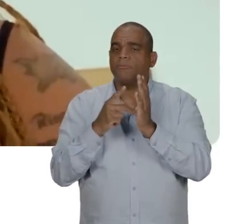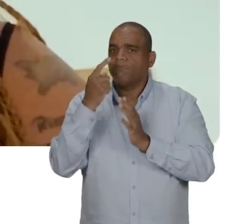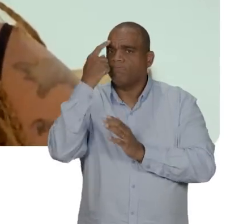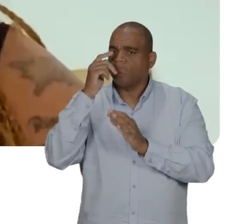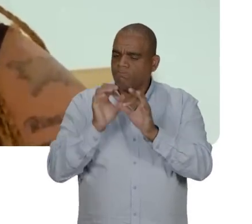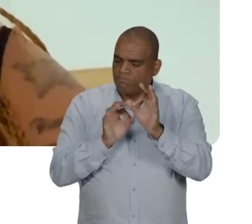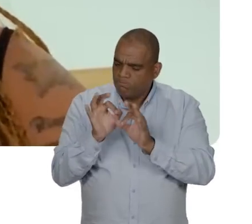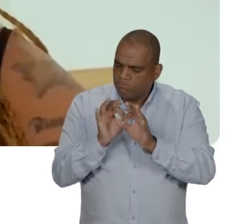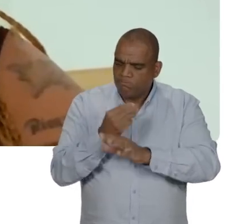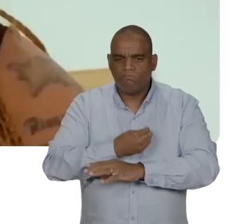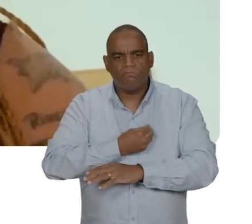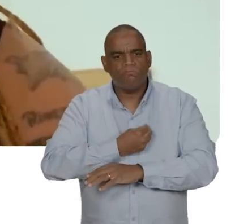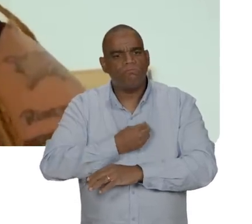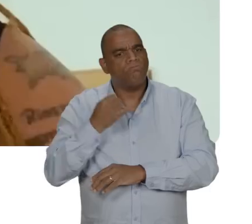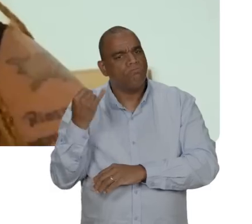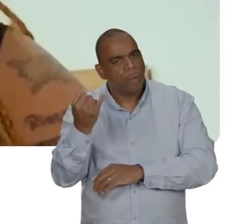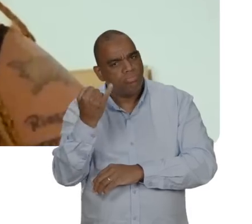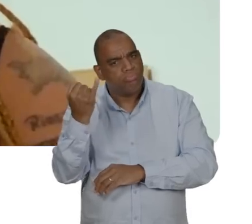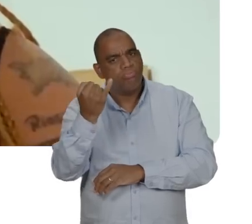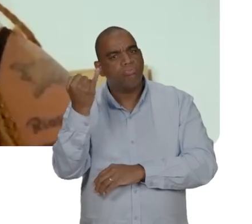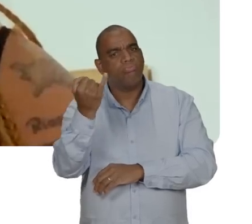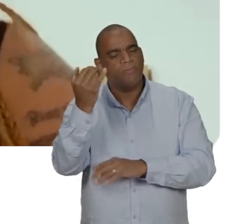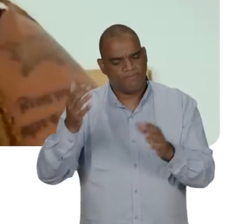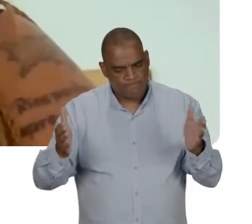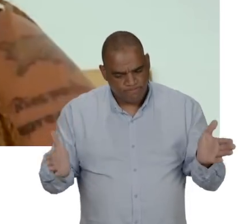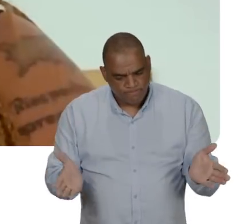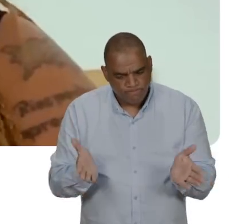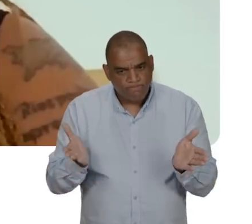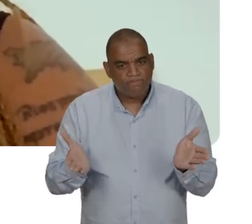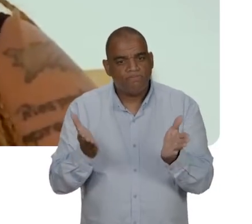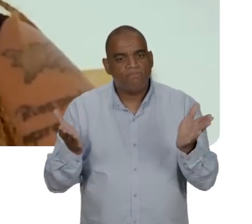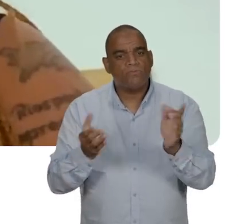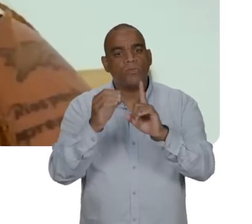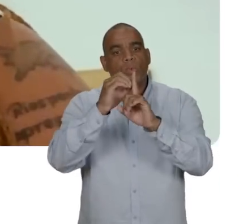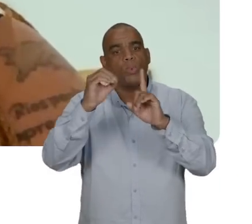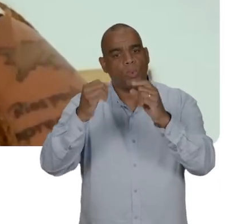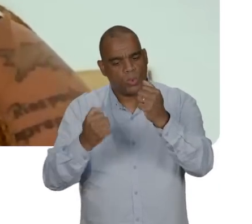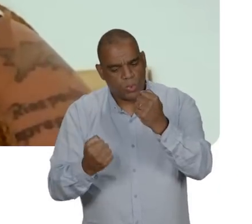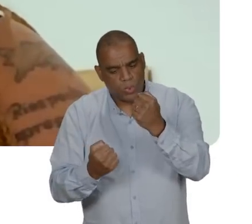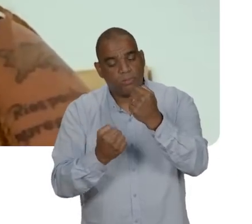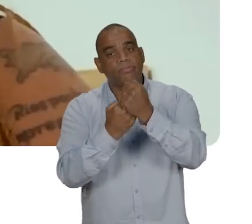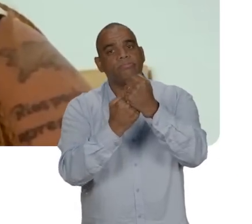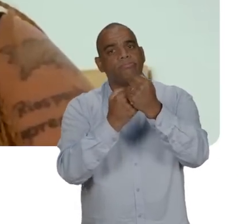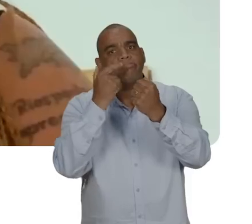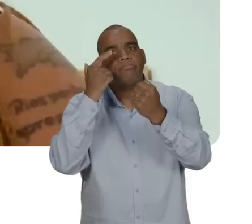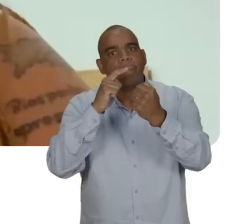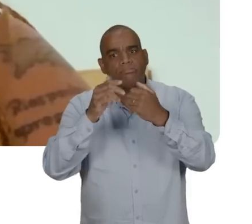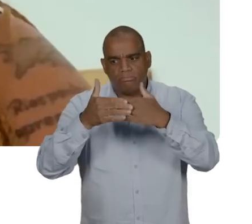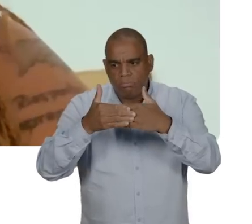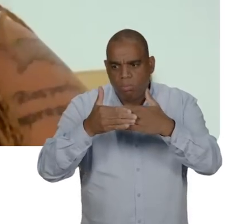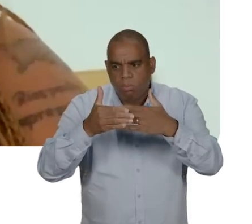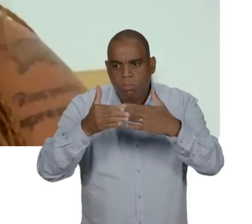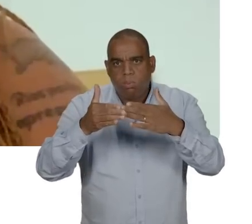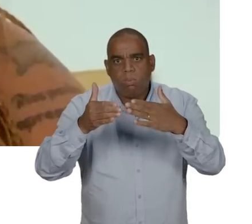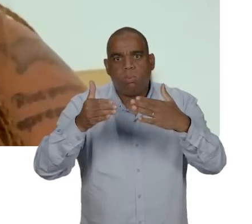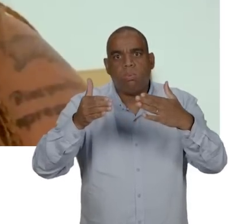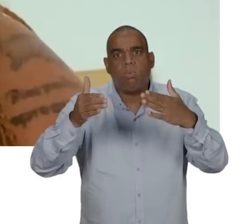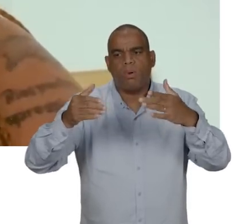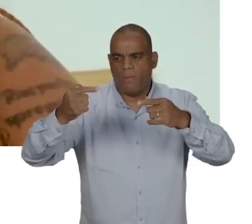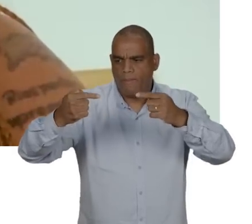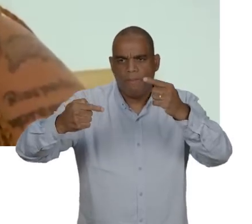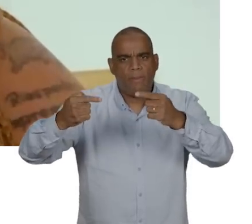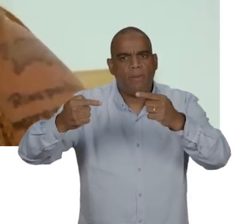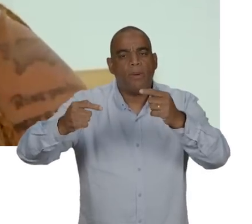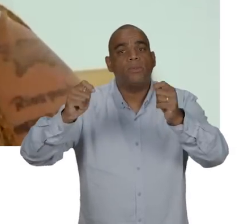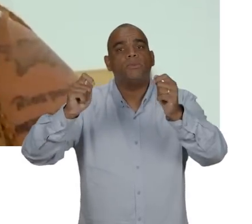construção do nosso projeto de vida. Mas é importante que, a partir dessas iniciativas que o Google vem apoiando, a gente consiga ampliar